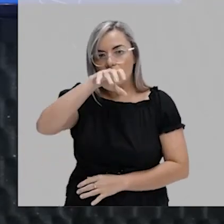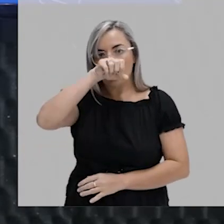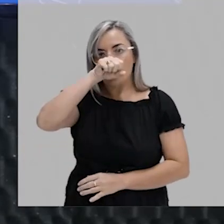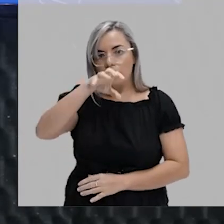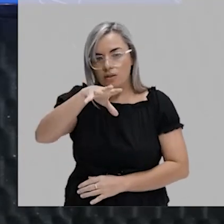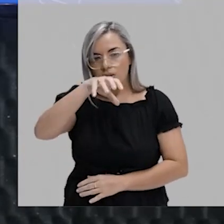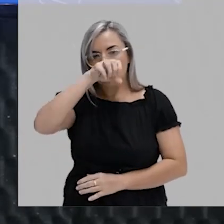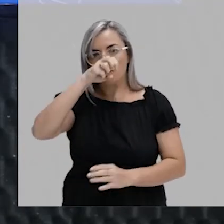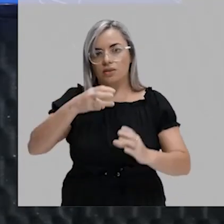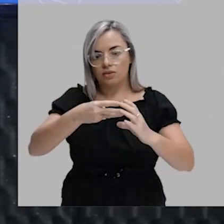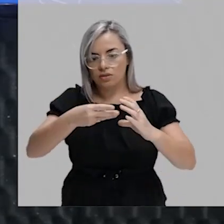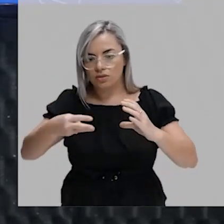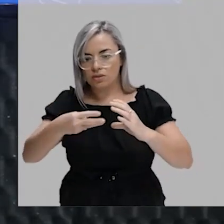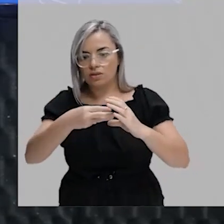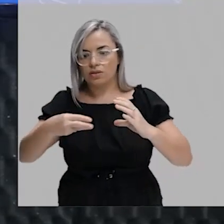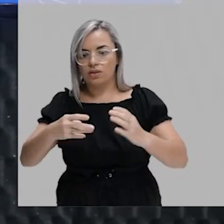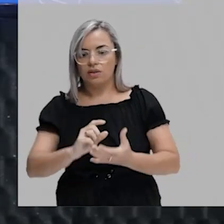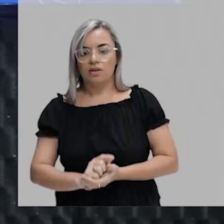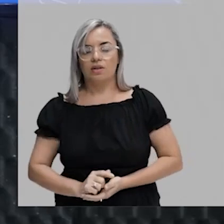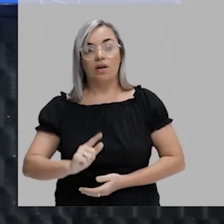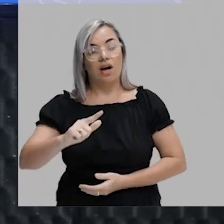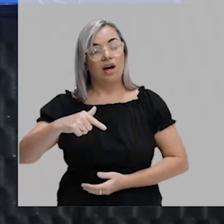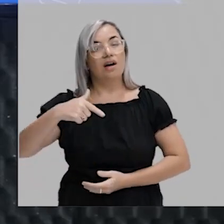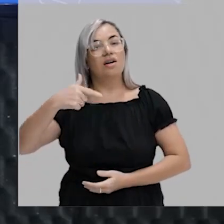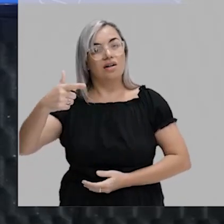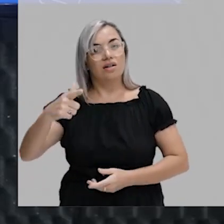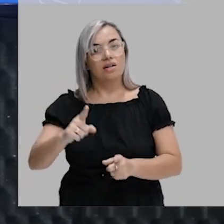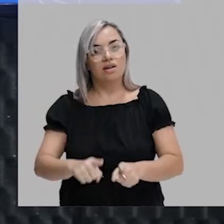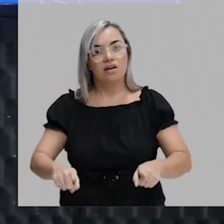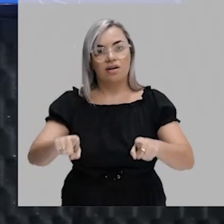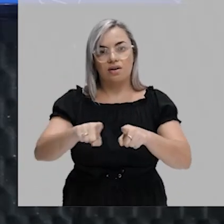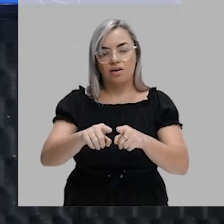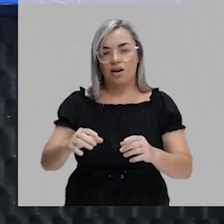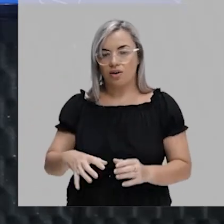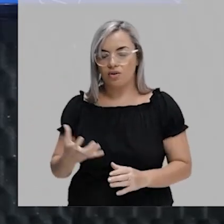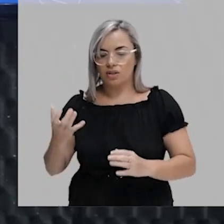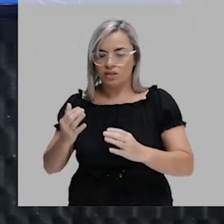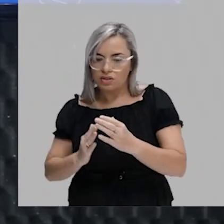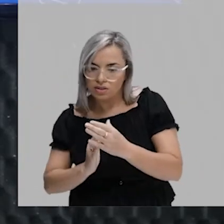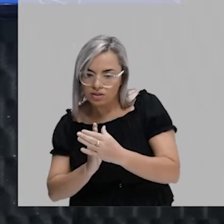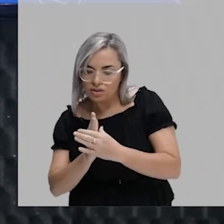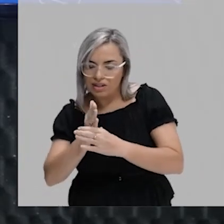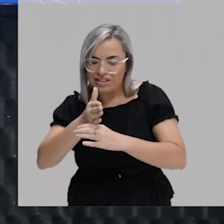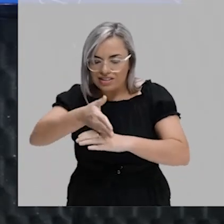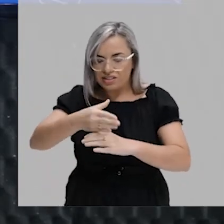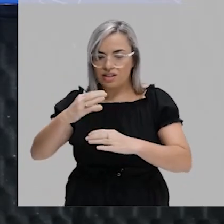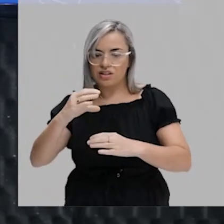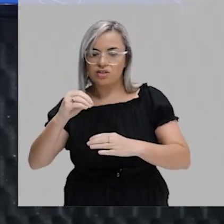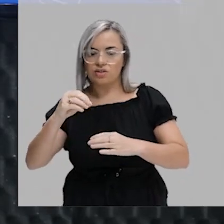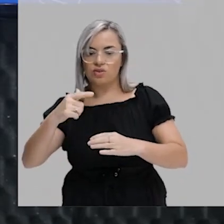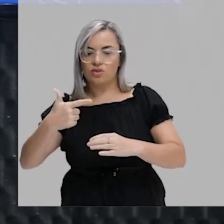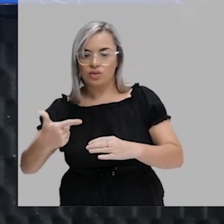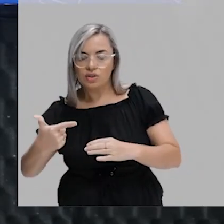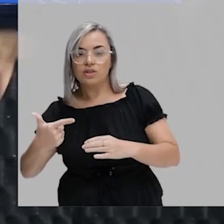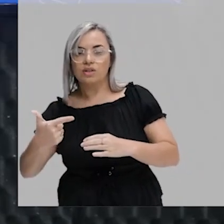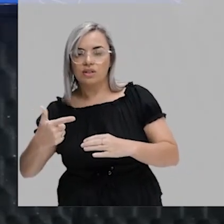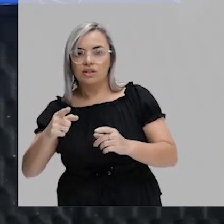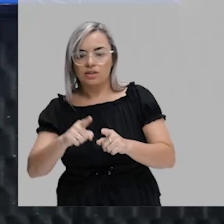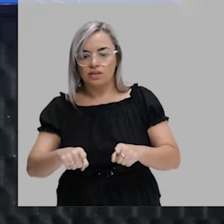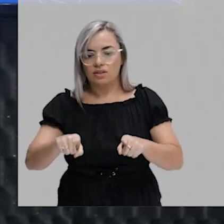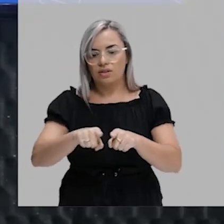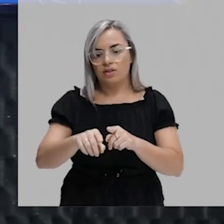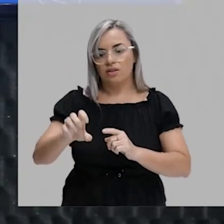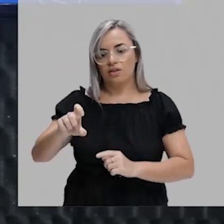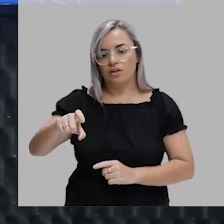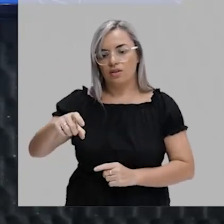estudar. Okay? Além de acontecer também a saída de gás carbônico, também ocorre saída de excreções.